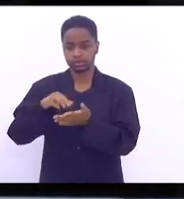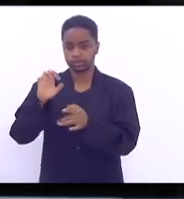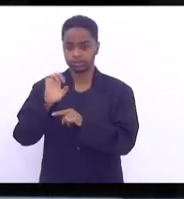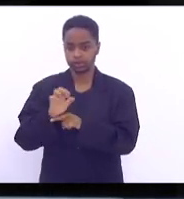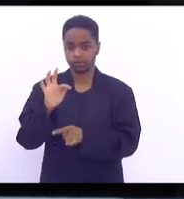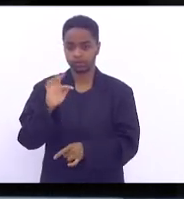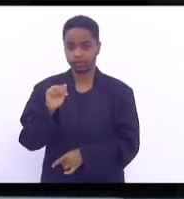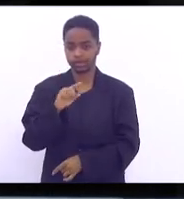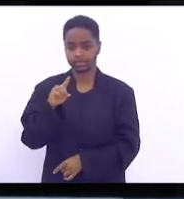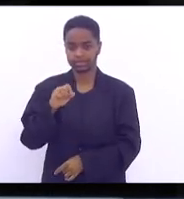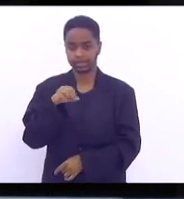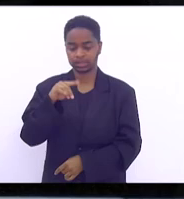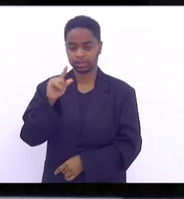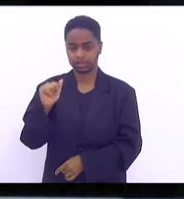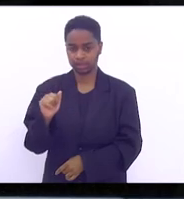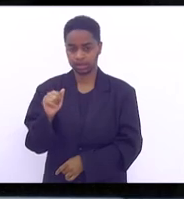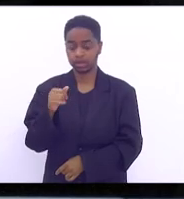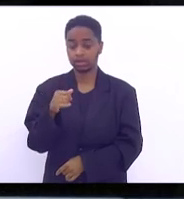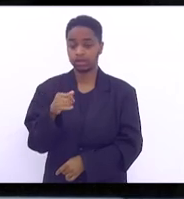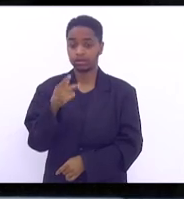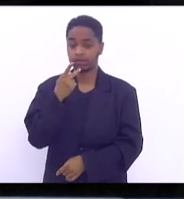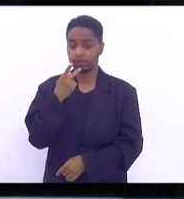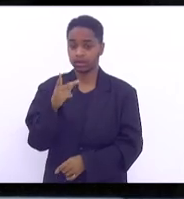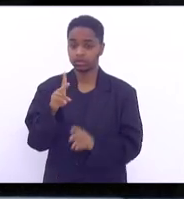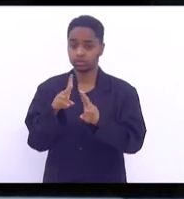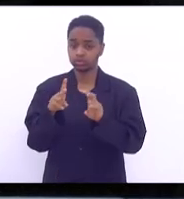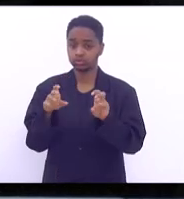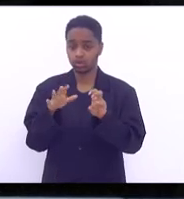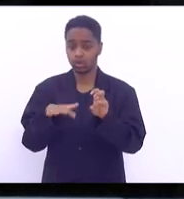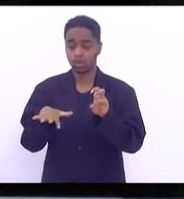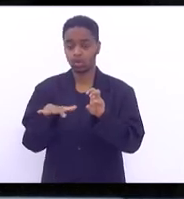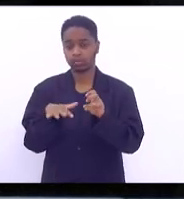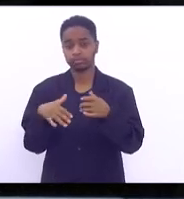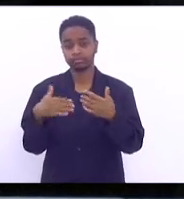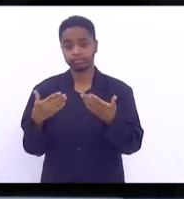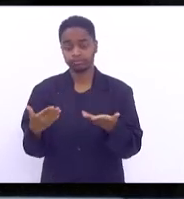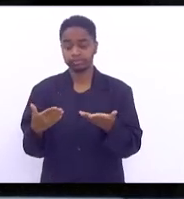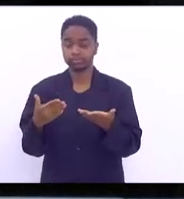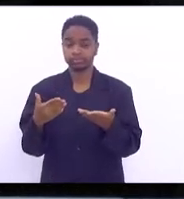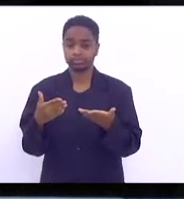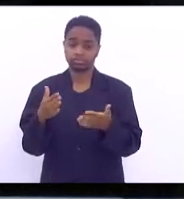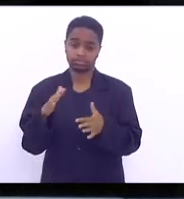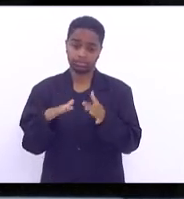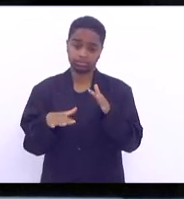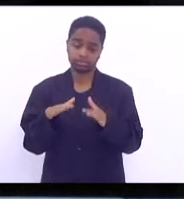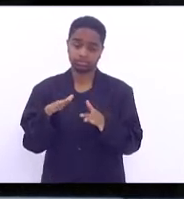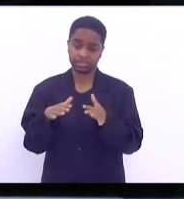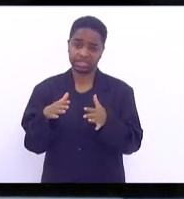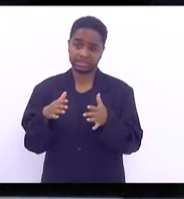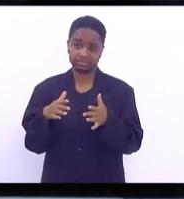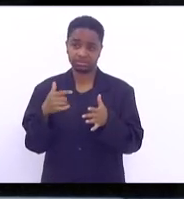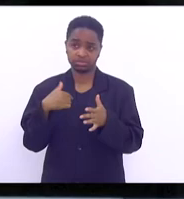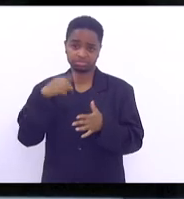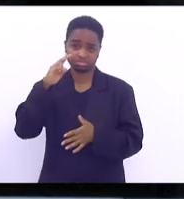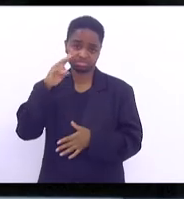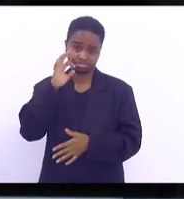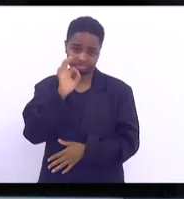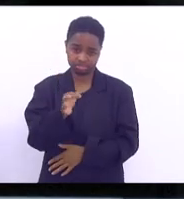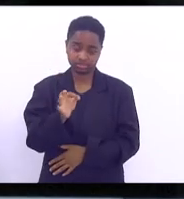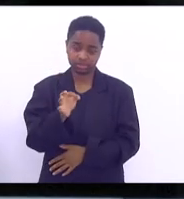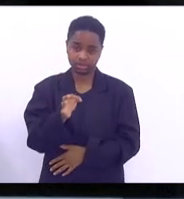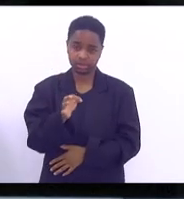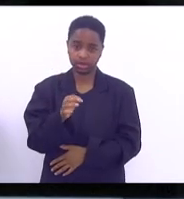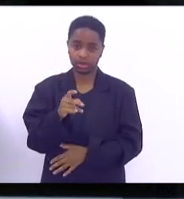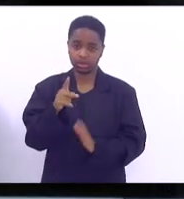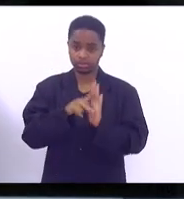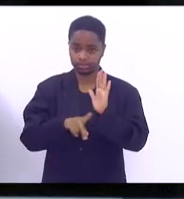Fazenda, exatamente disciplinando essa matéria. E, salvo o erro de matéria, de memória, o projeto da